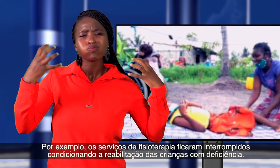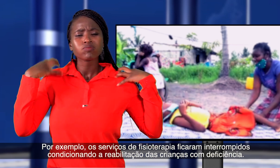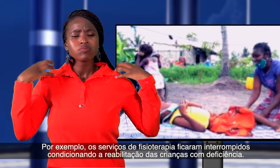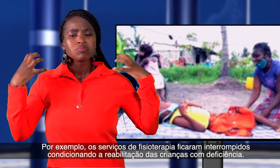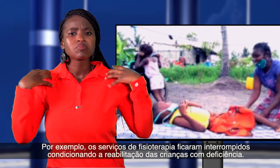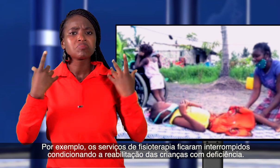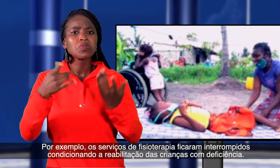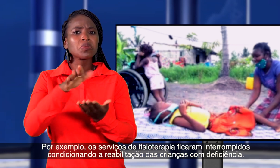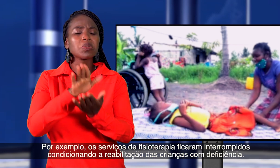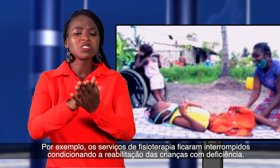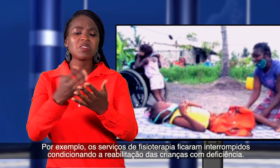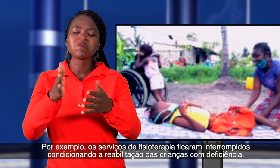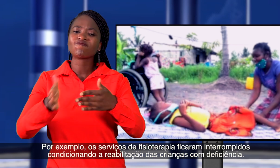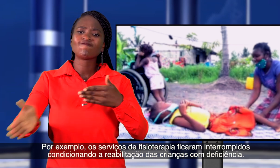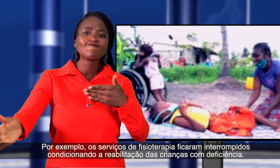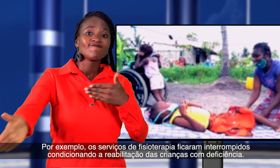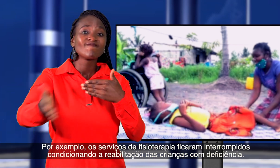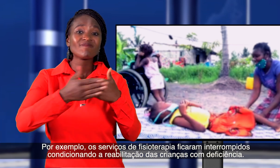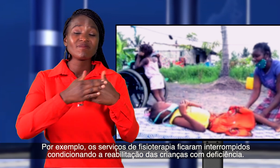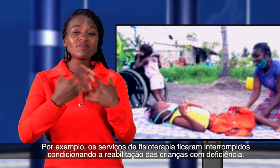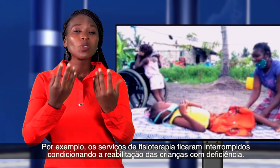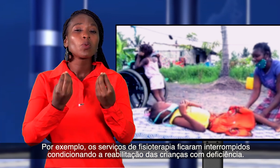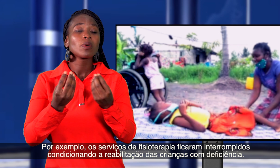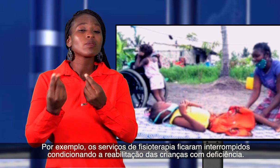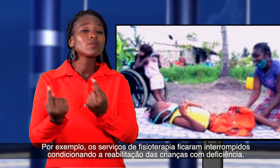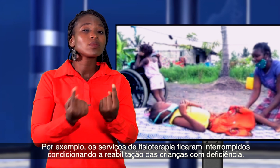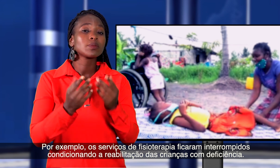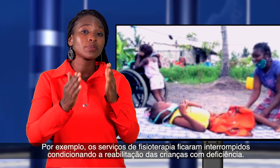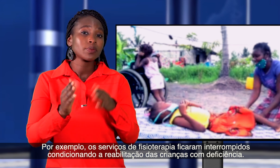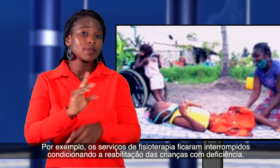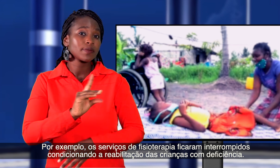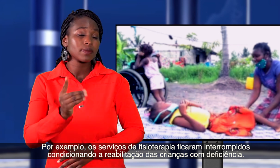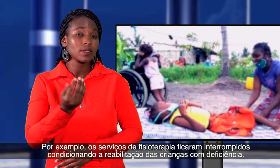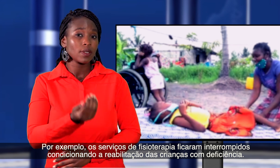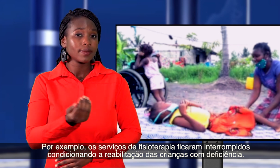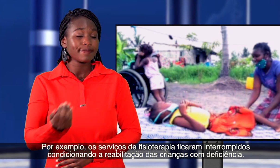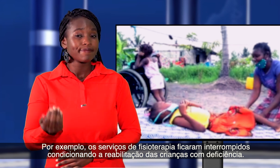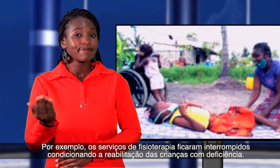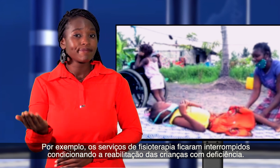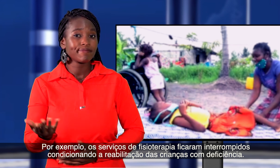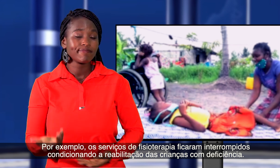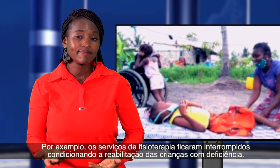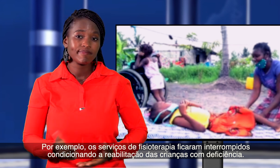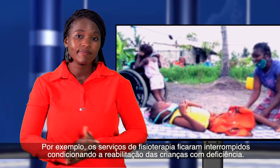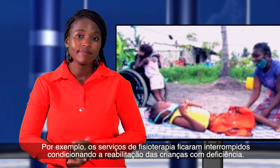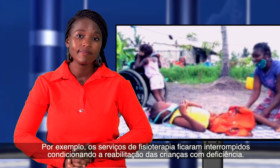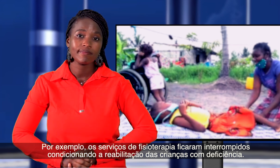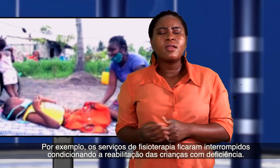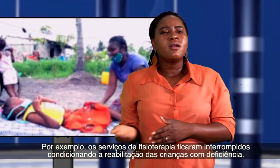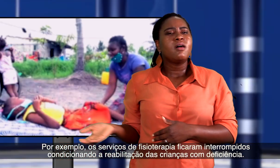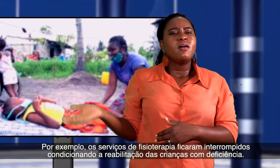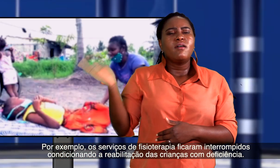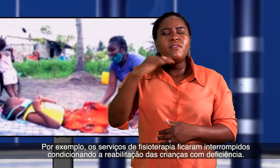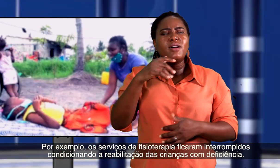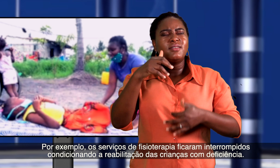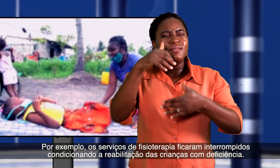exemplo, os serviços de fisioterapia ficaram interrompidos, condicionando a reabilitação das